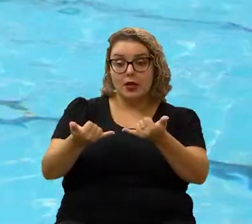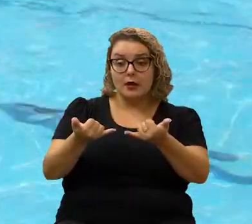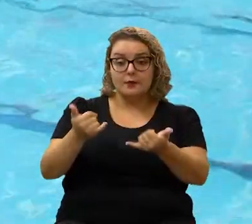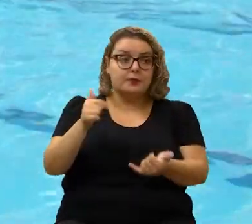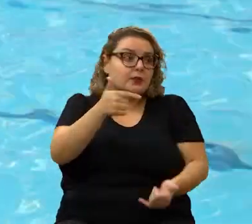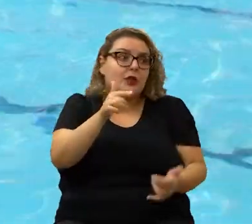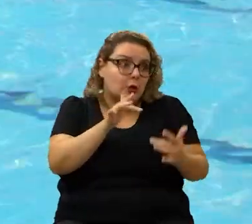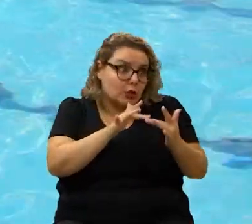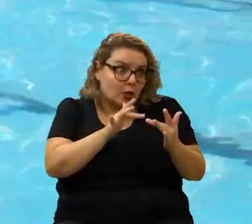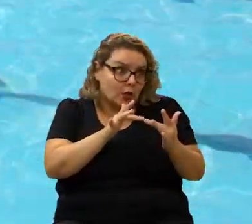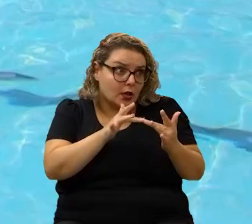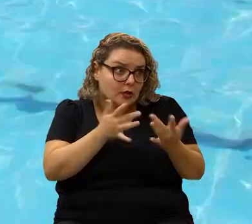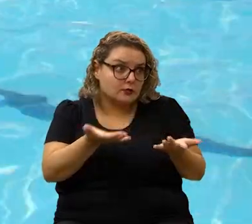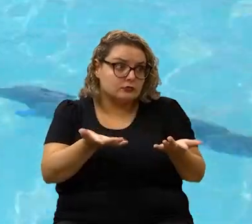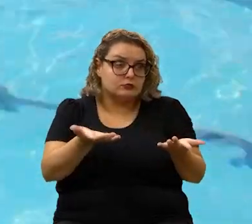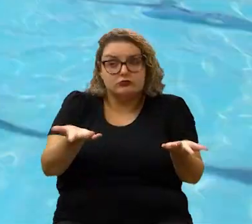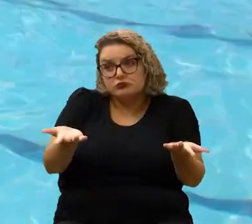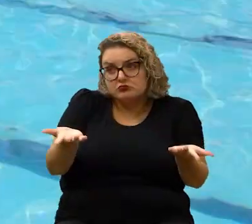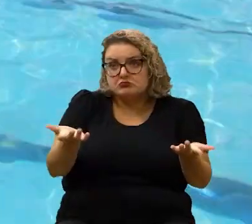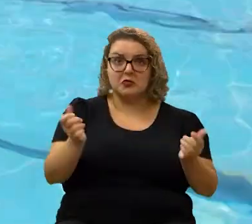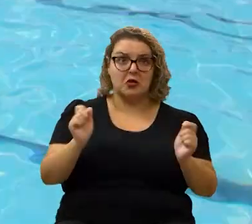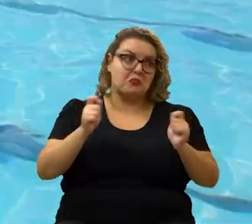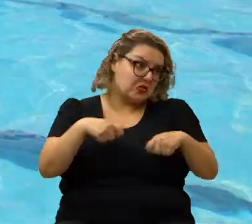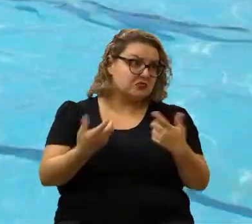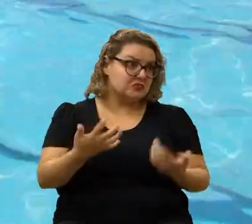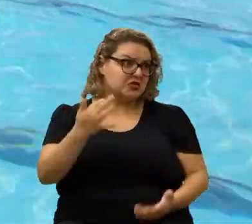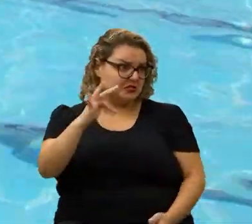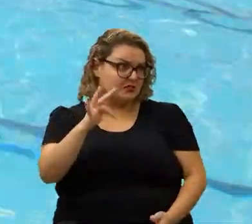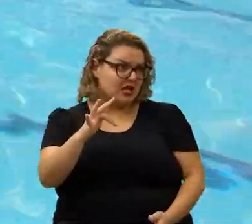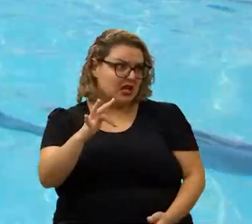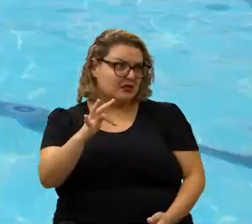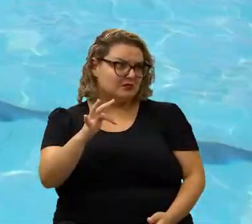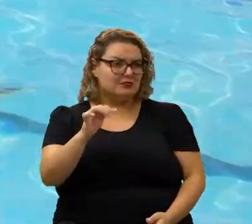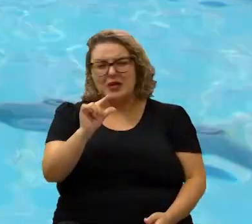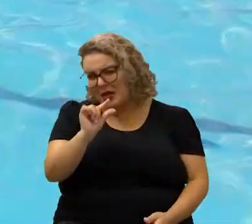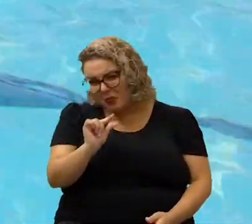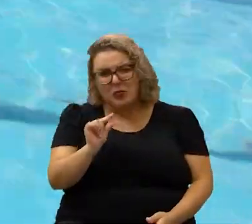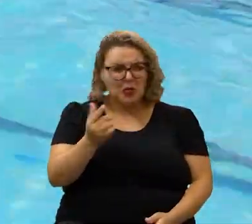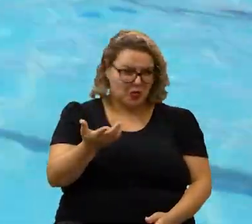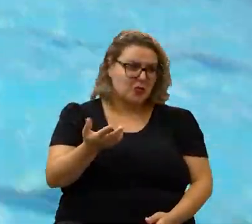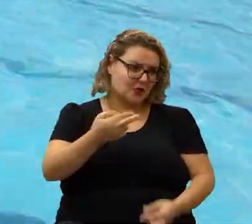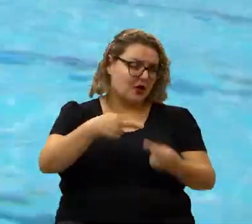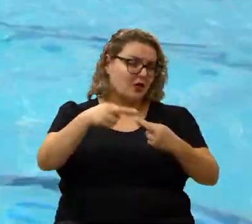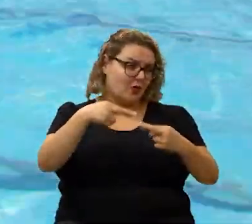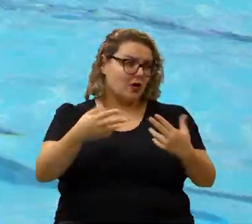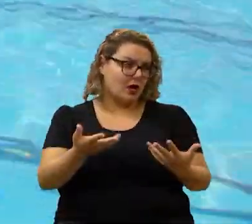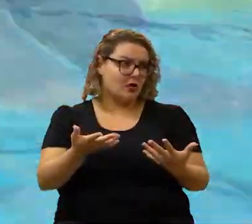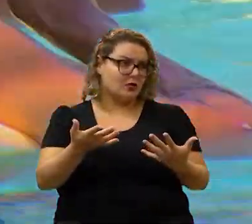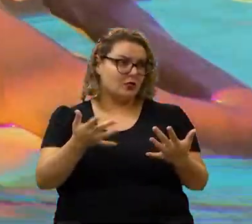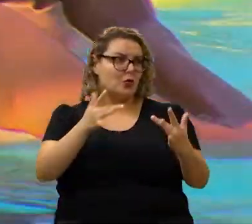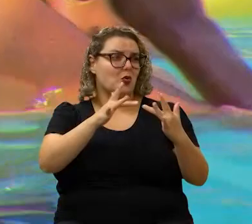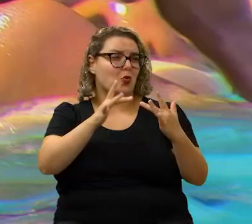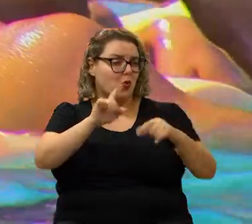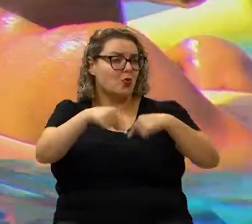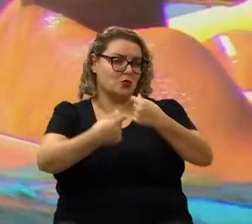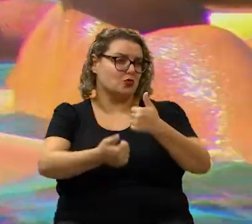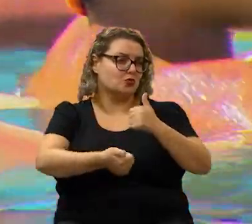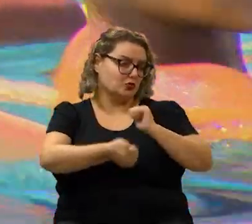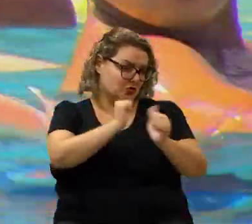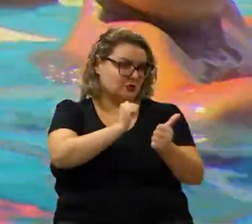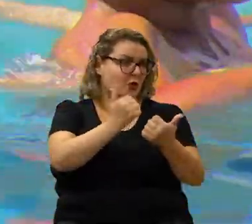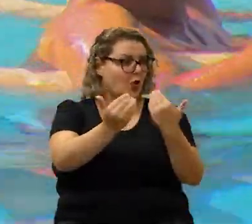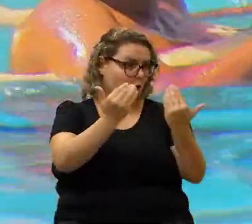né, que não tem contato. Então, quer dizer, a possibilidade de se machucar, ela é mínima com relação, né, a outros